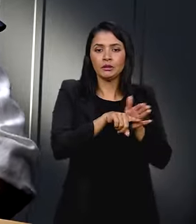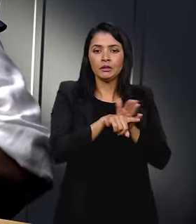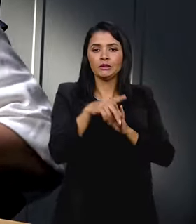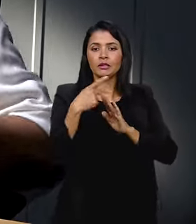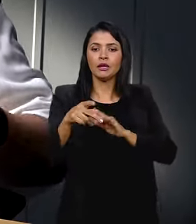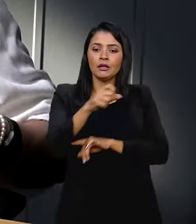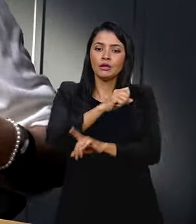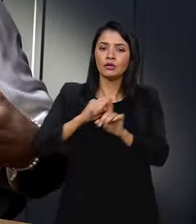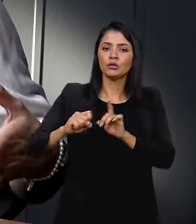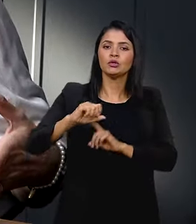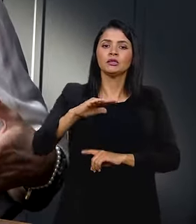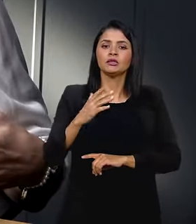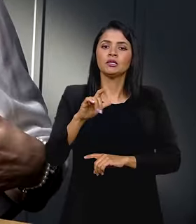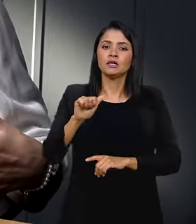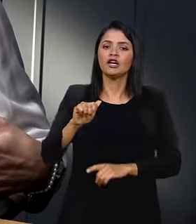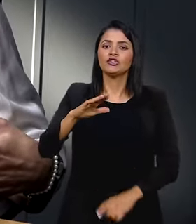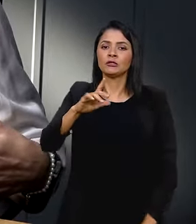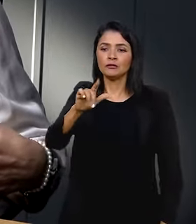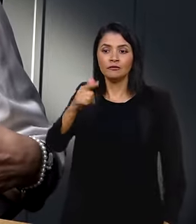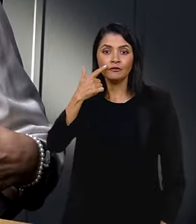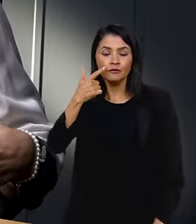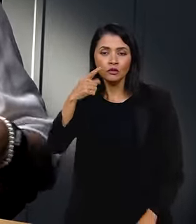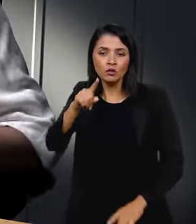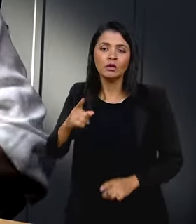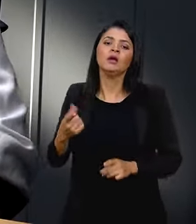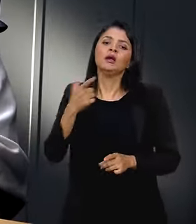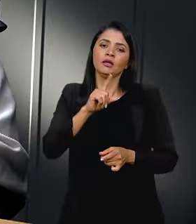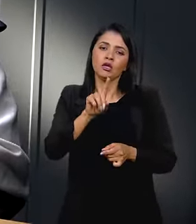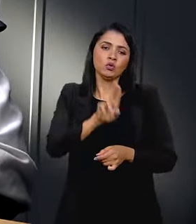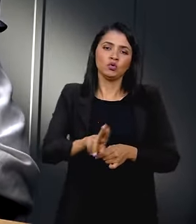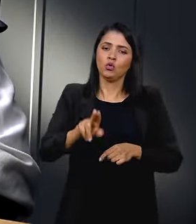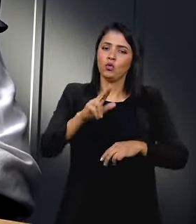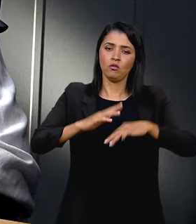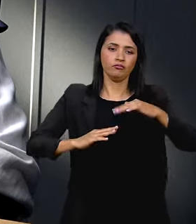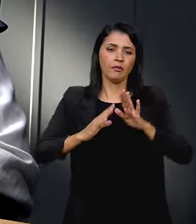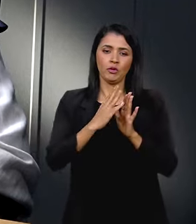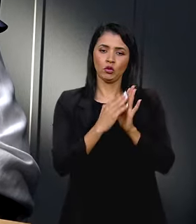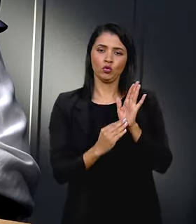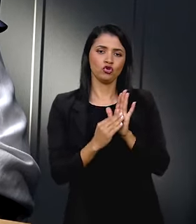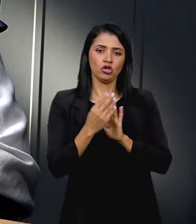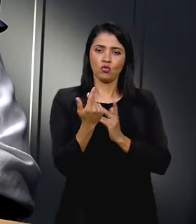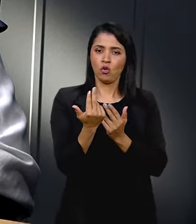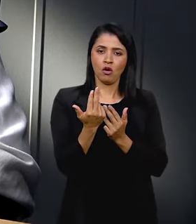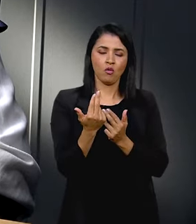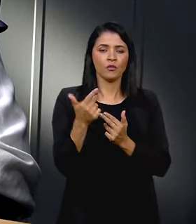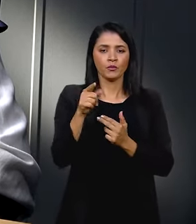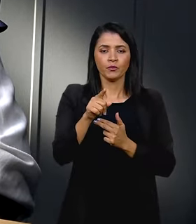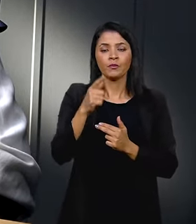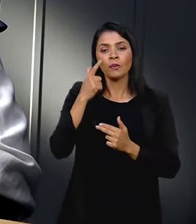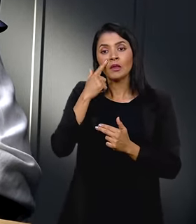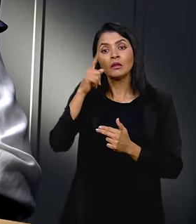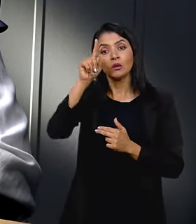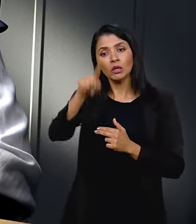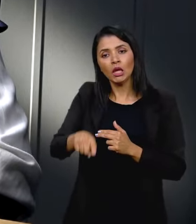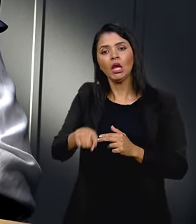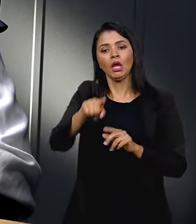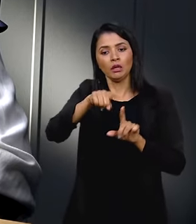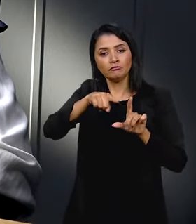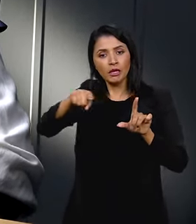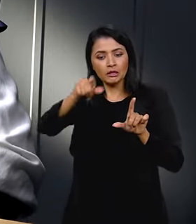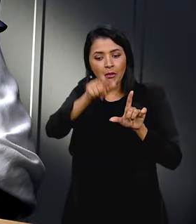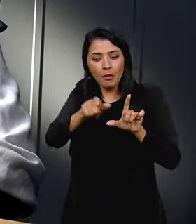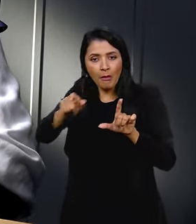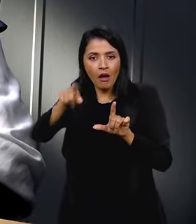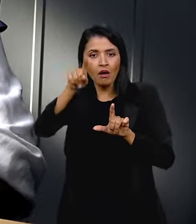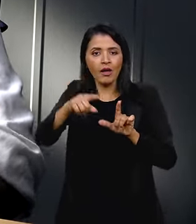sociedade civil que aplicou a mesma metodologia quando então encontra 33000 milhões de pessoas Então a gente tem essa escala que é um